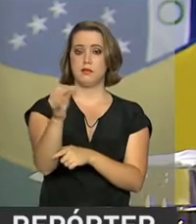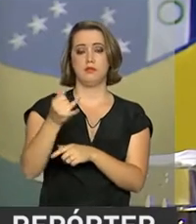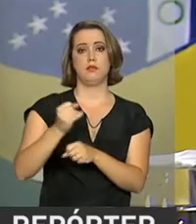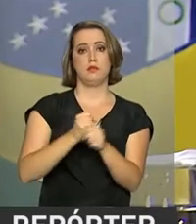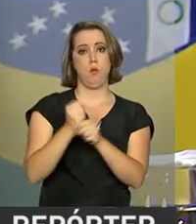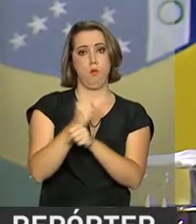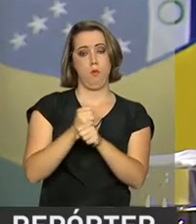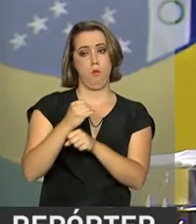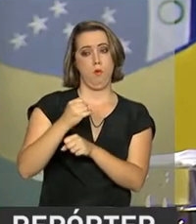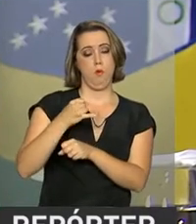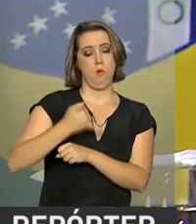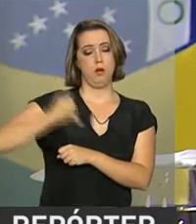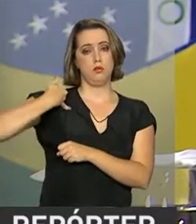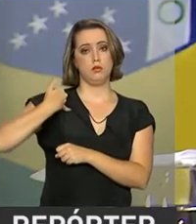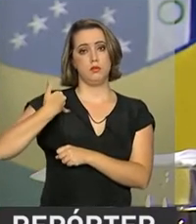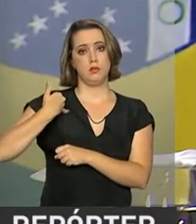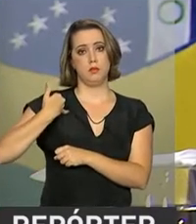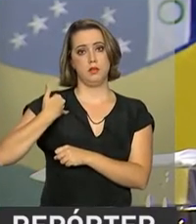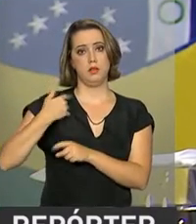portanto